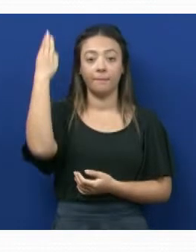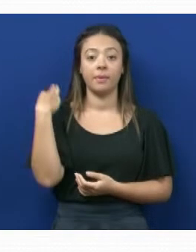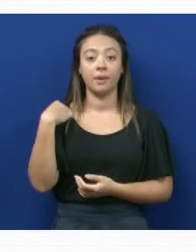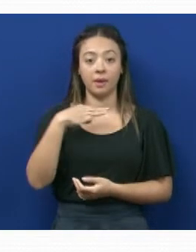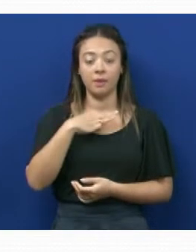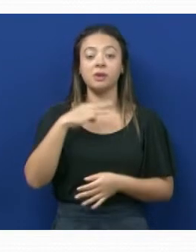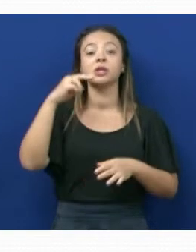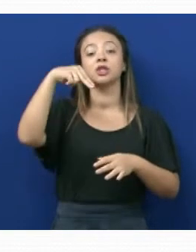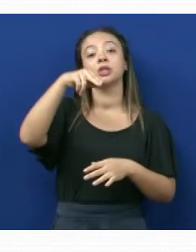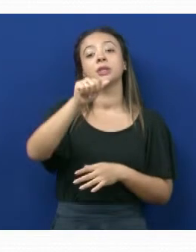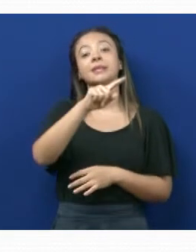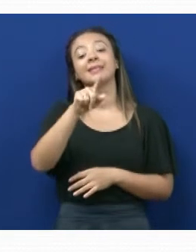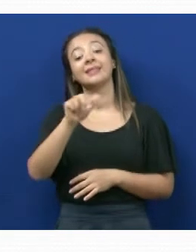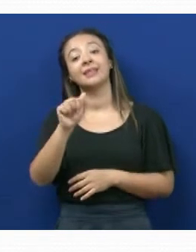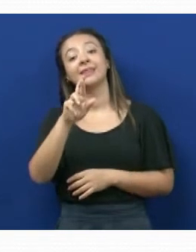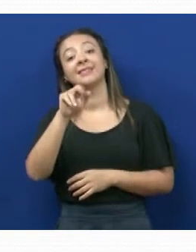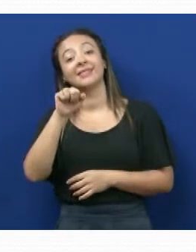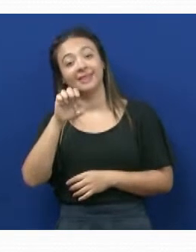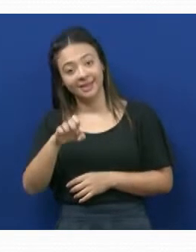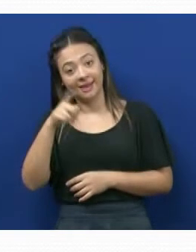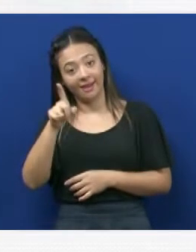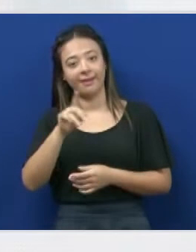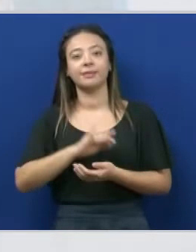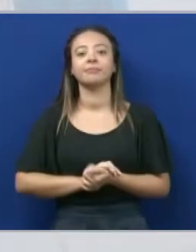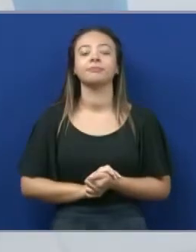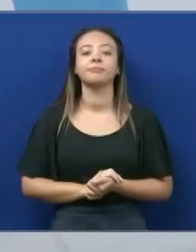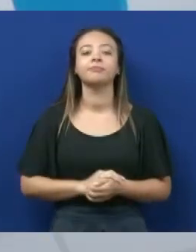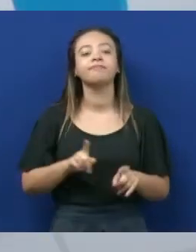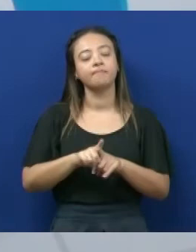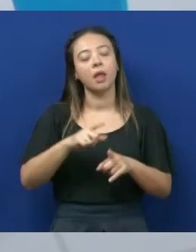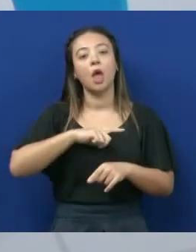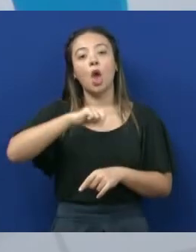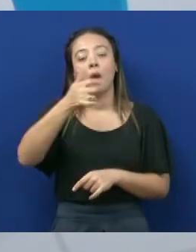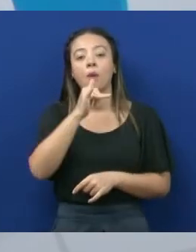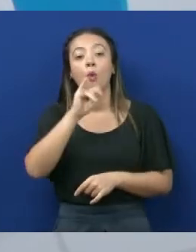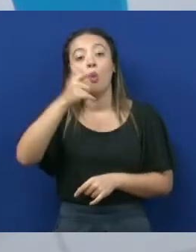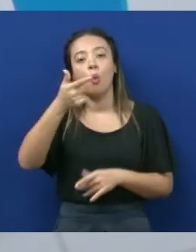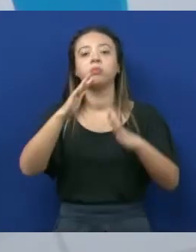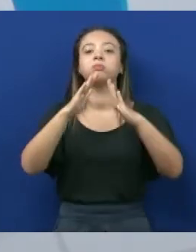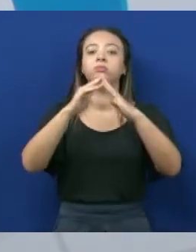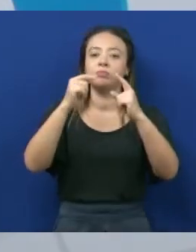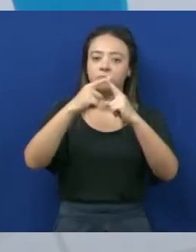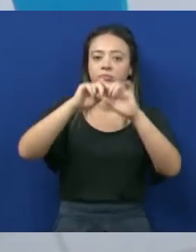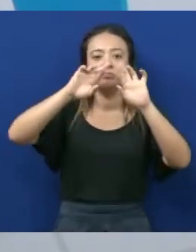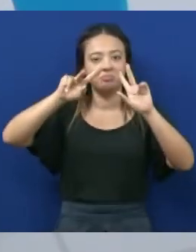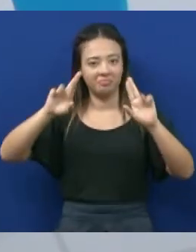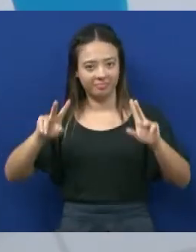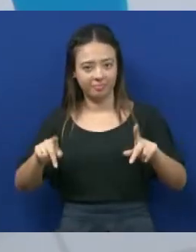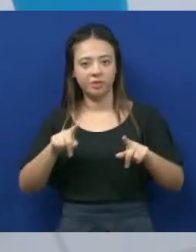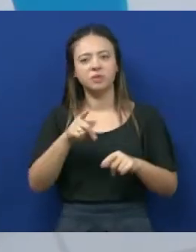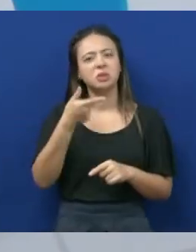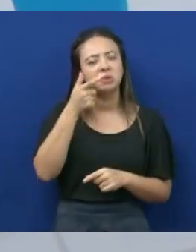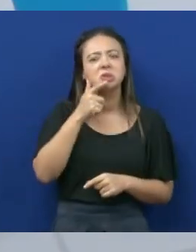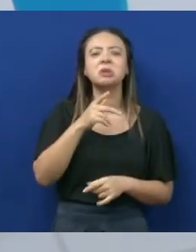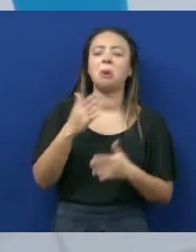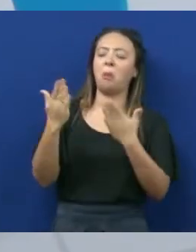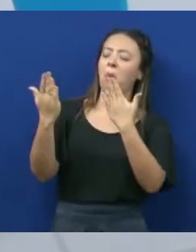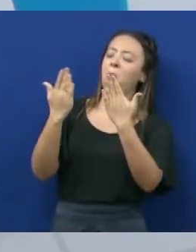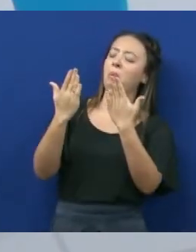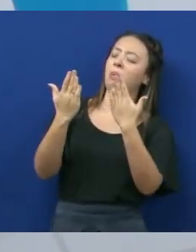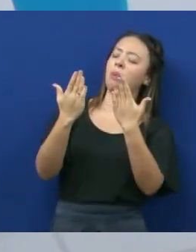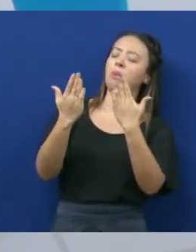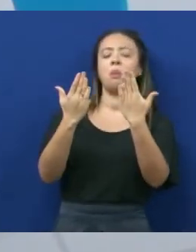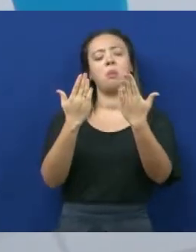Igreja Católica e ao lado tem exemplos de outras igrejas, tá? De outros lugares para fazer um paralelo, para você entender